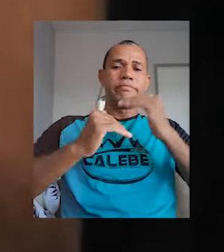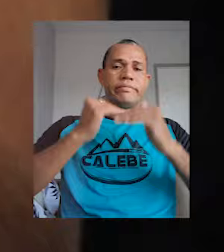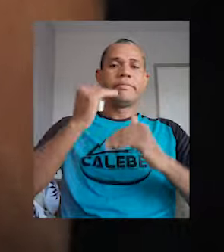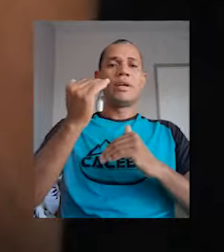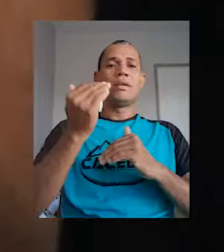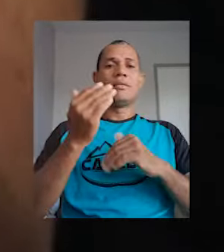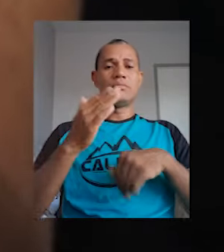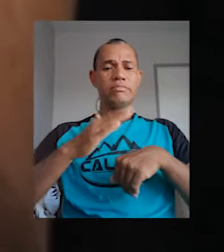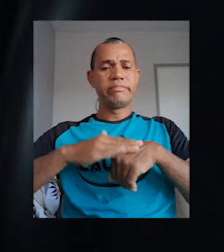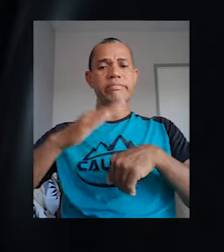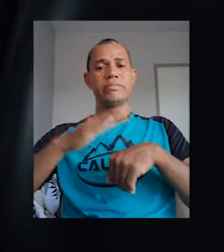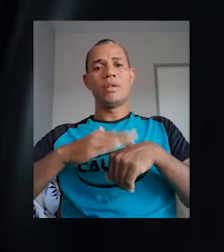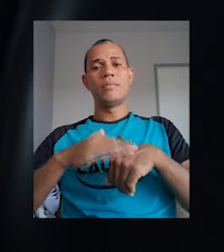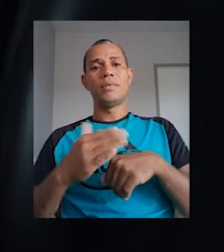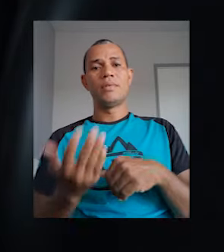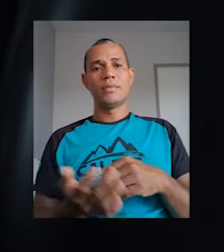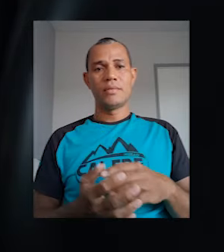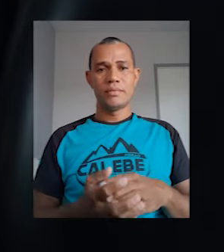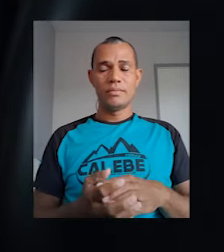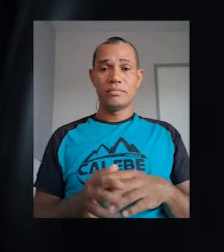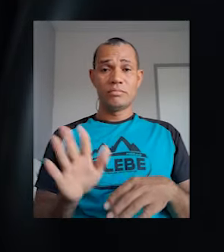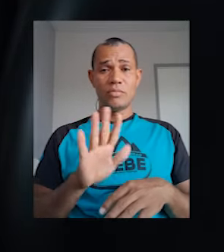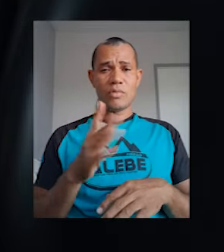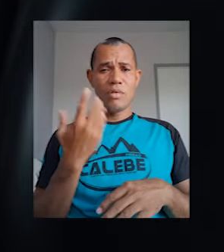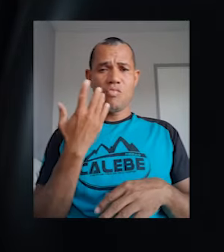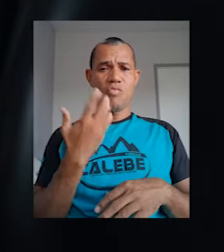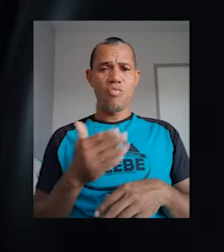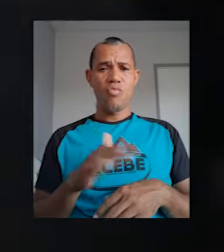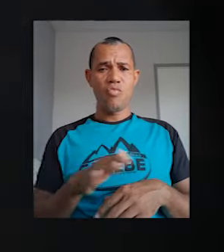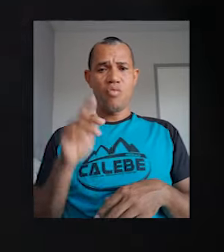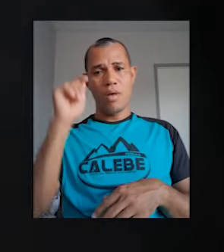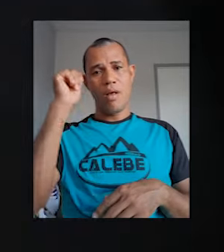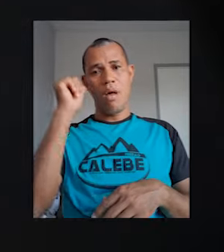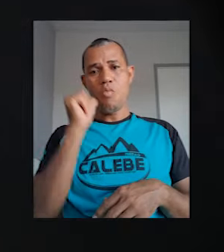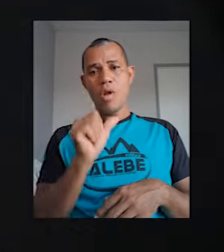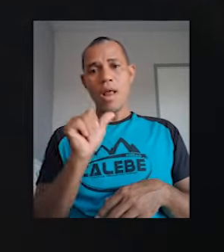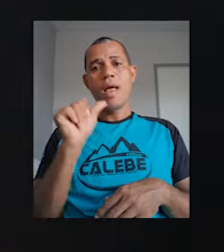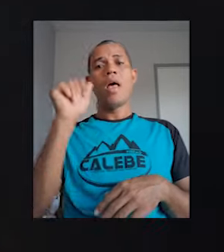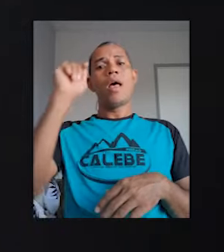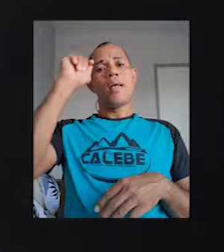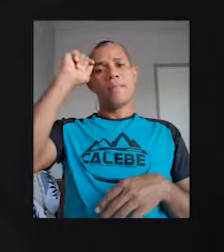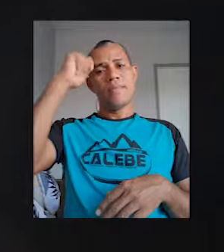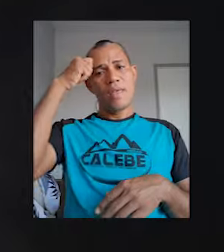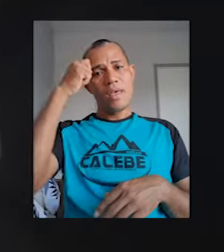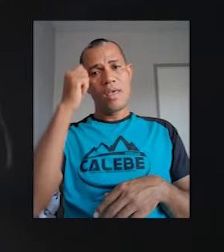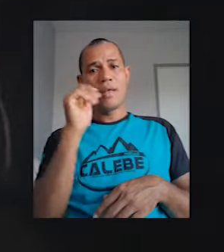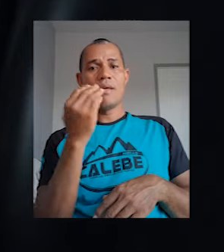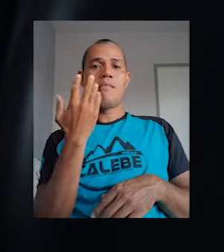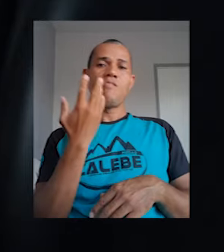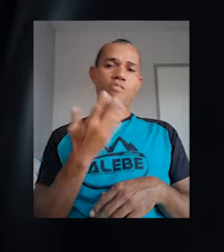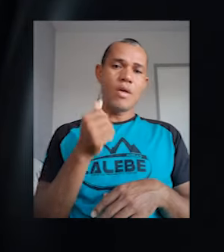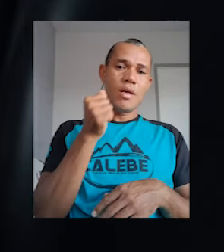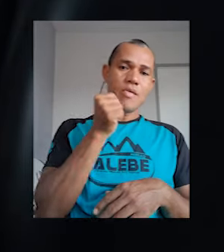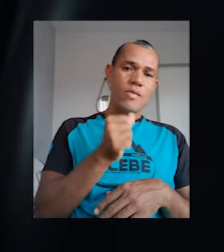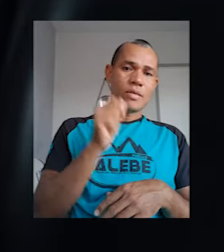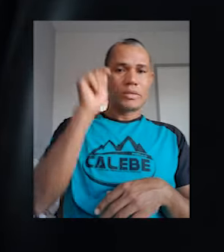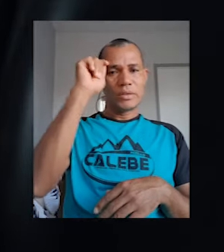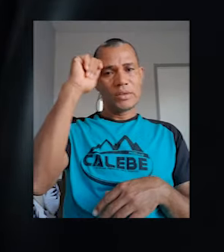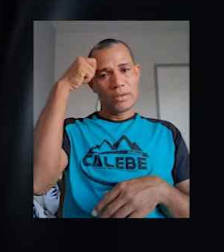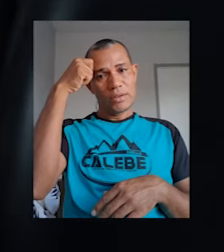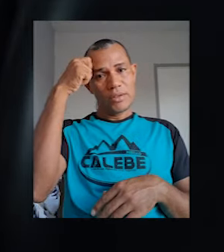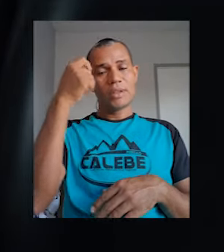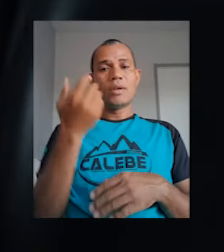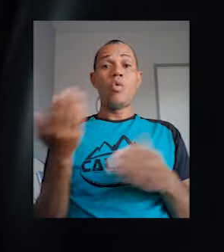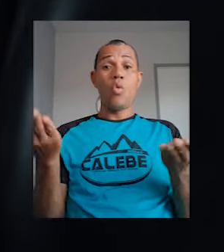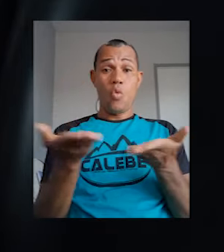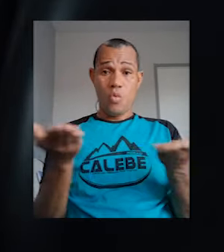mais, né, porque as oportunidades que eu tive desde criança, né, quanto mulher negra, criança negra, né, e